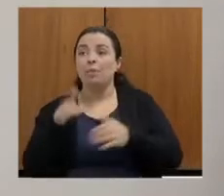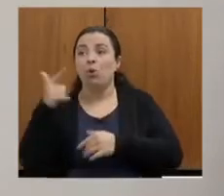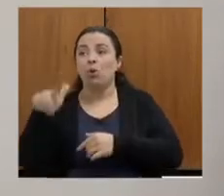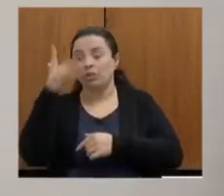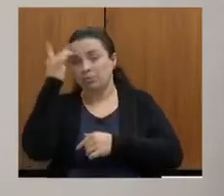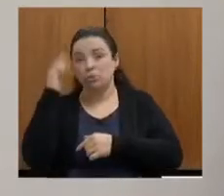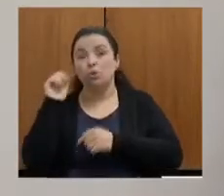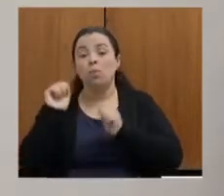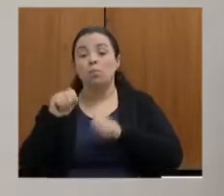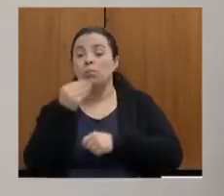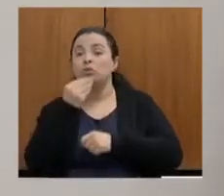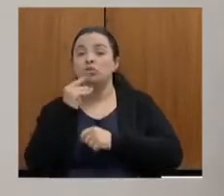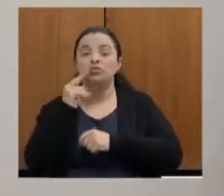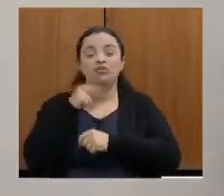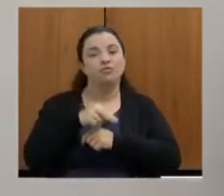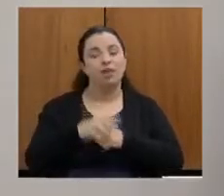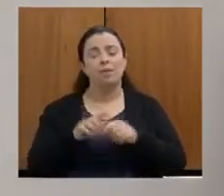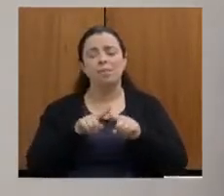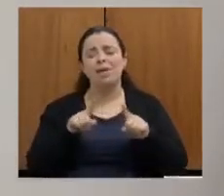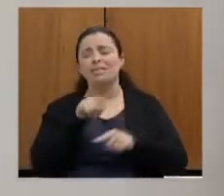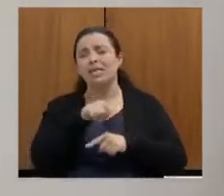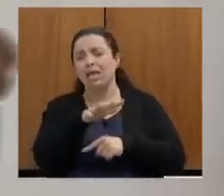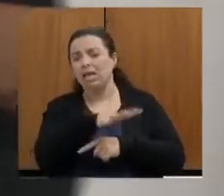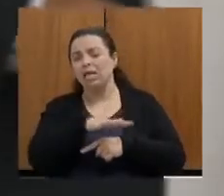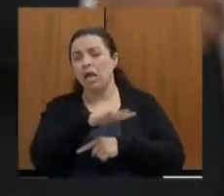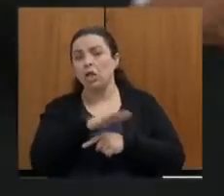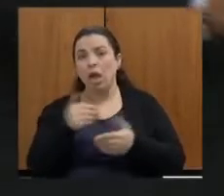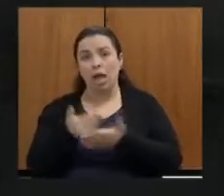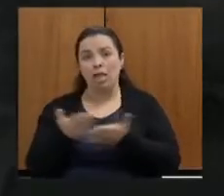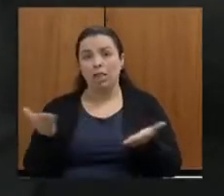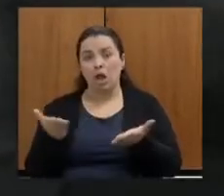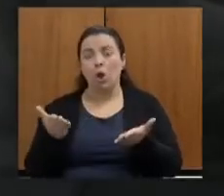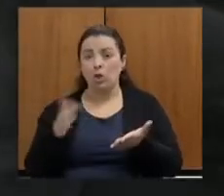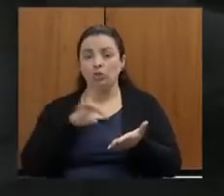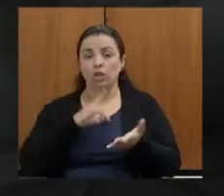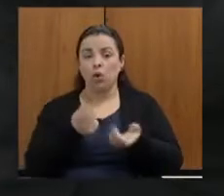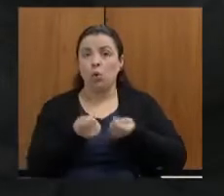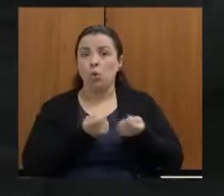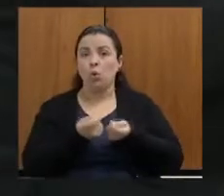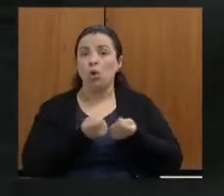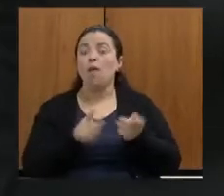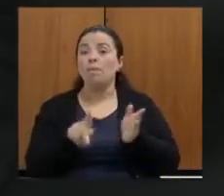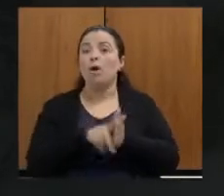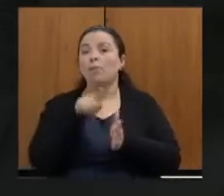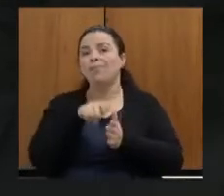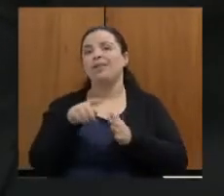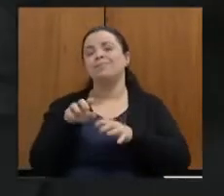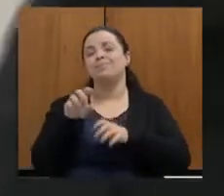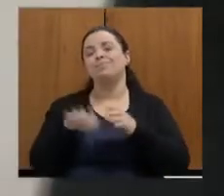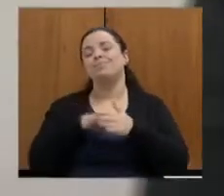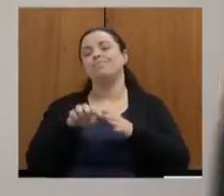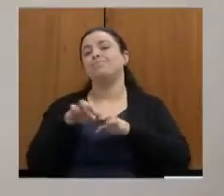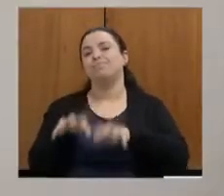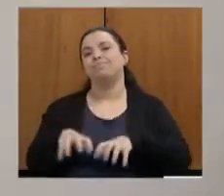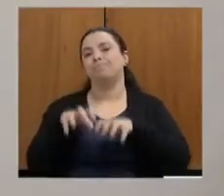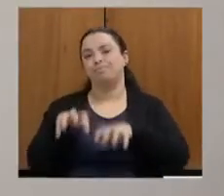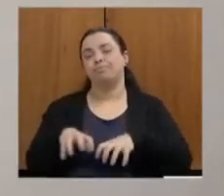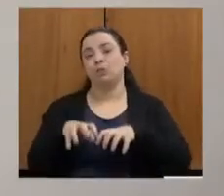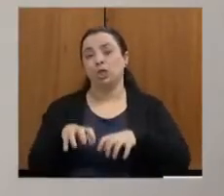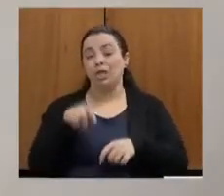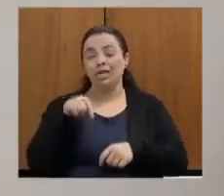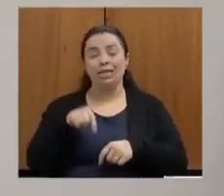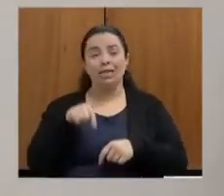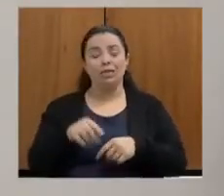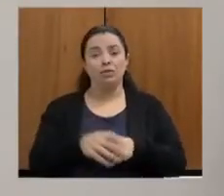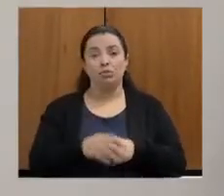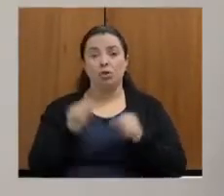aquele território na época e até hoje continua sendo controlado pela mineradora e essa é um dos pontos que